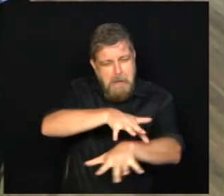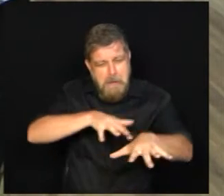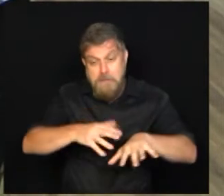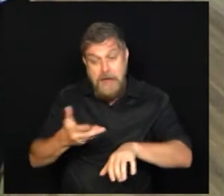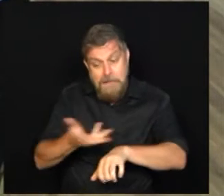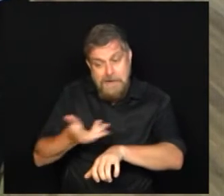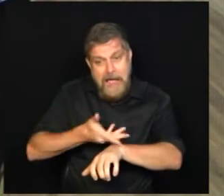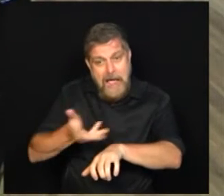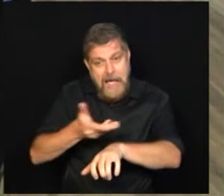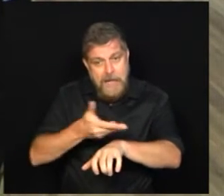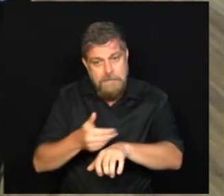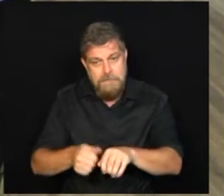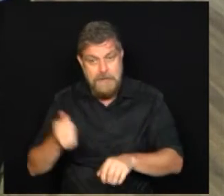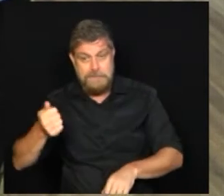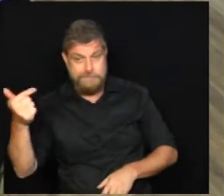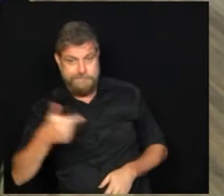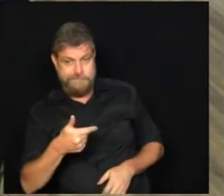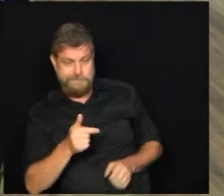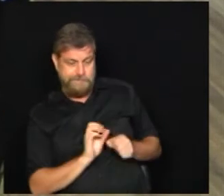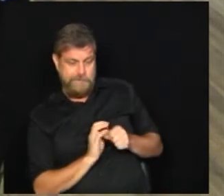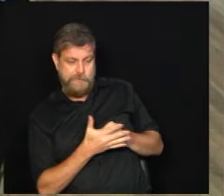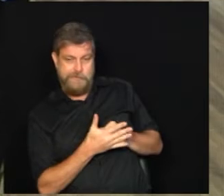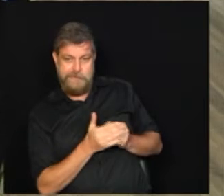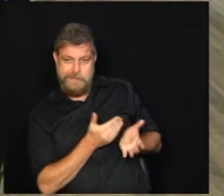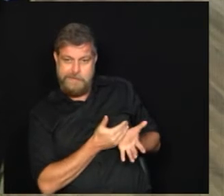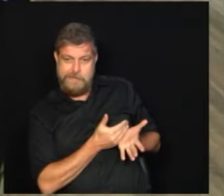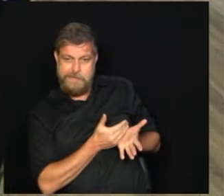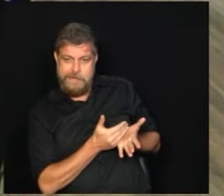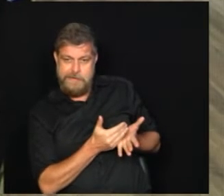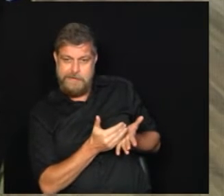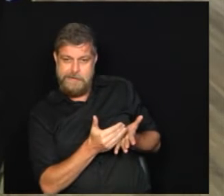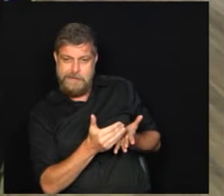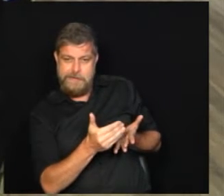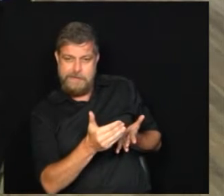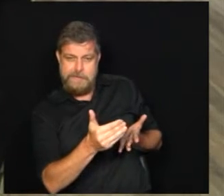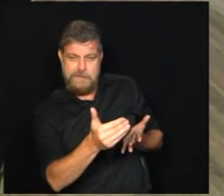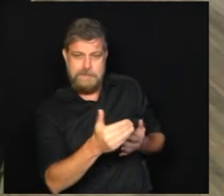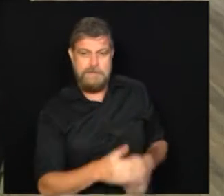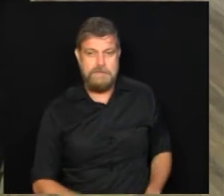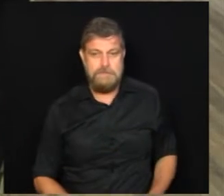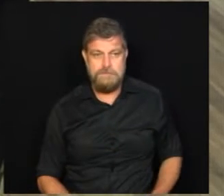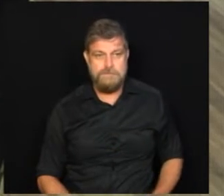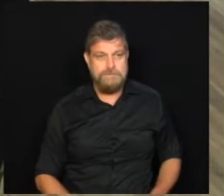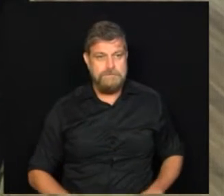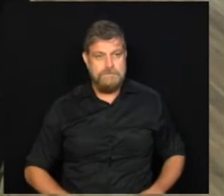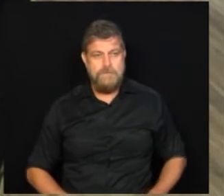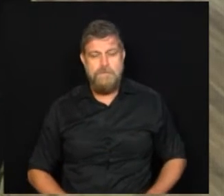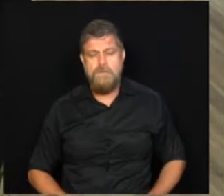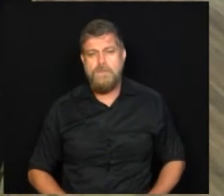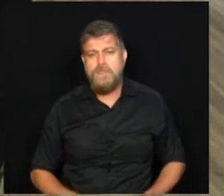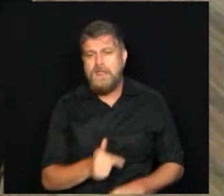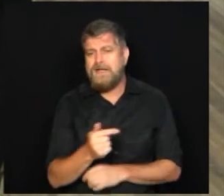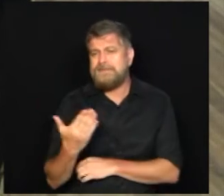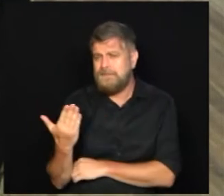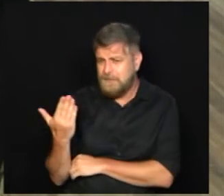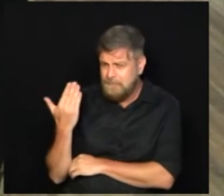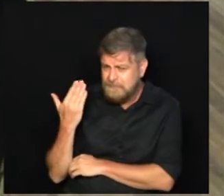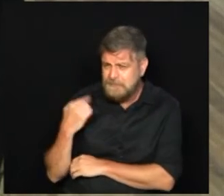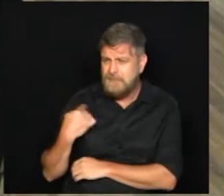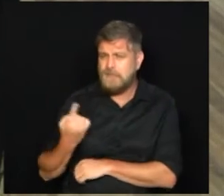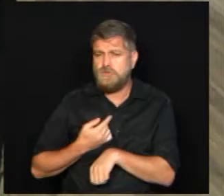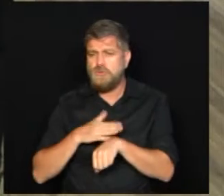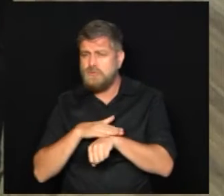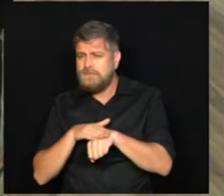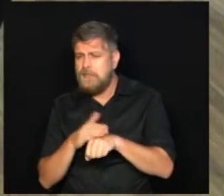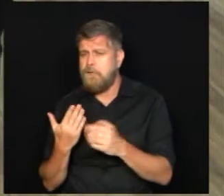agressiva que a primeira que aí a cometeu as primeiras vítimas Oi 19 até semana passada a